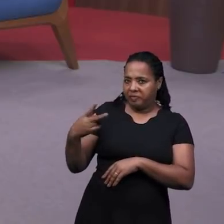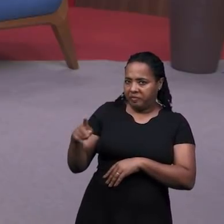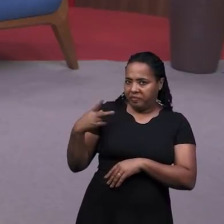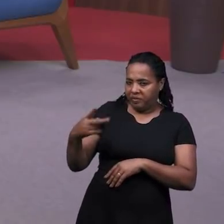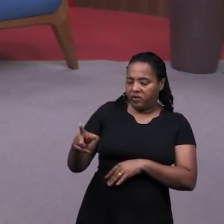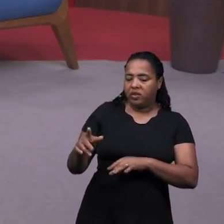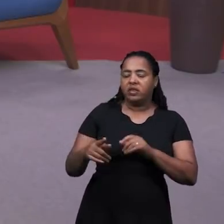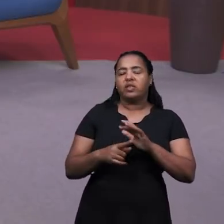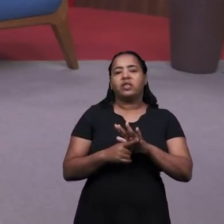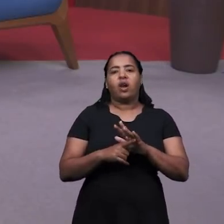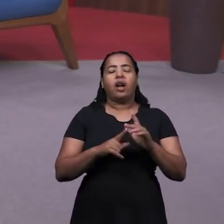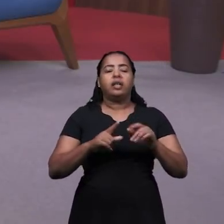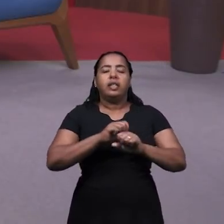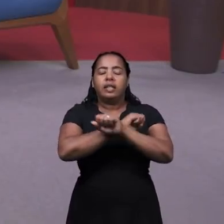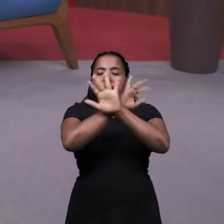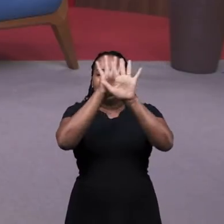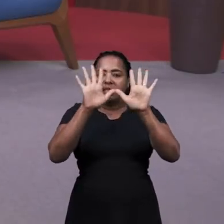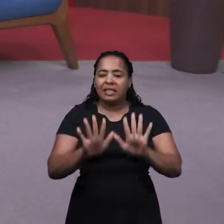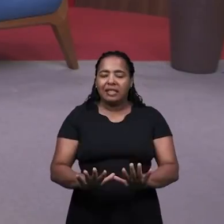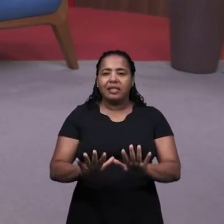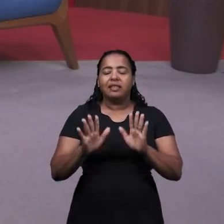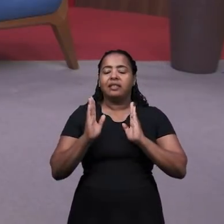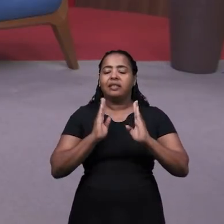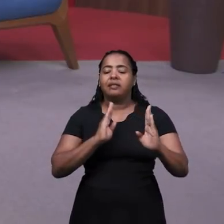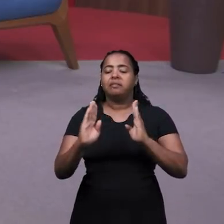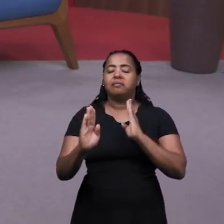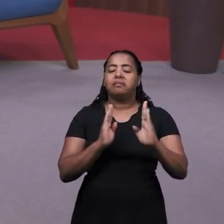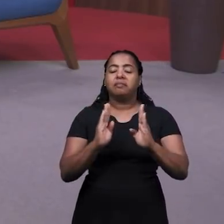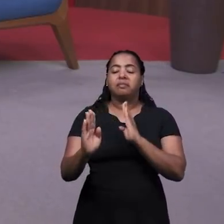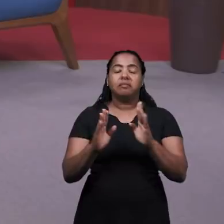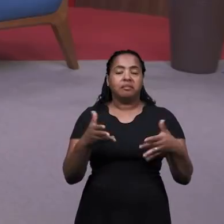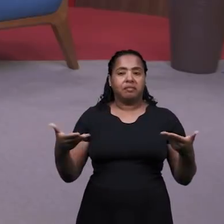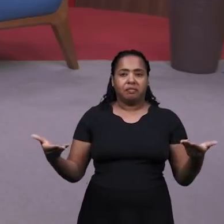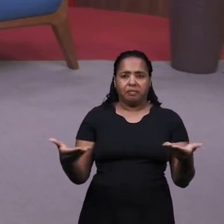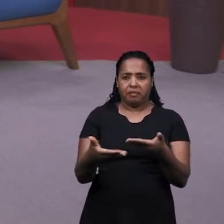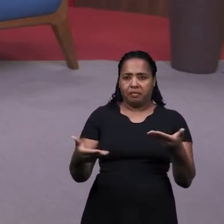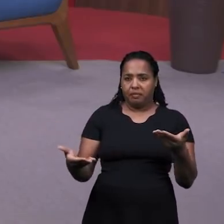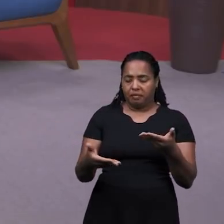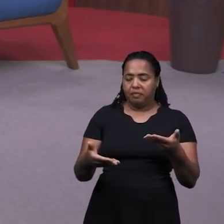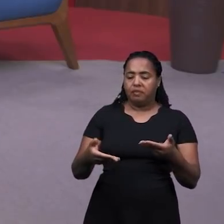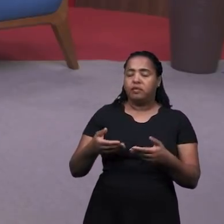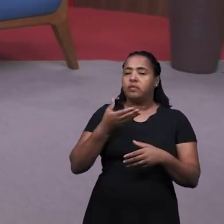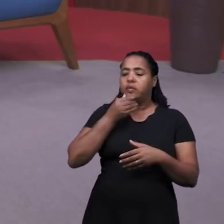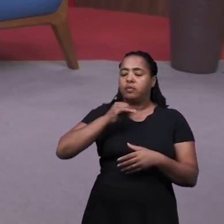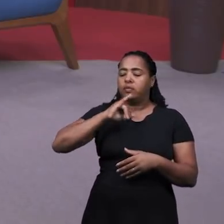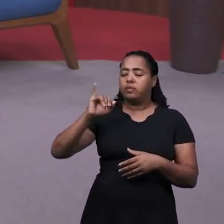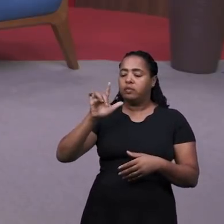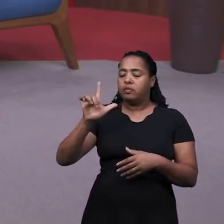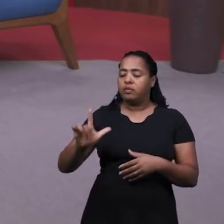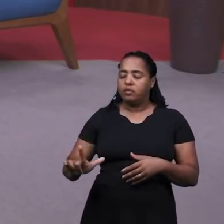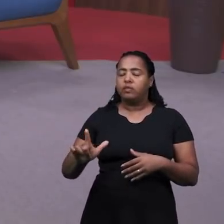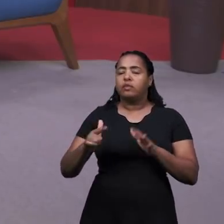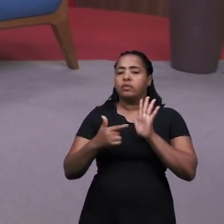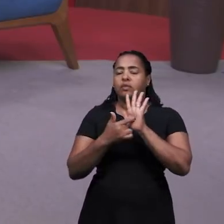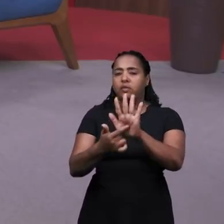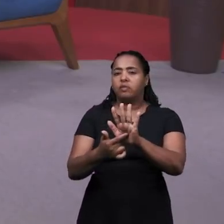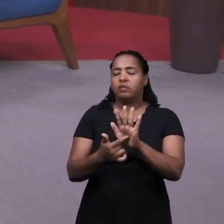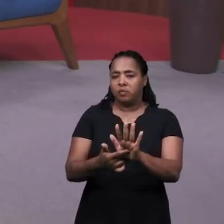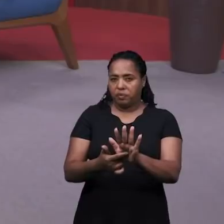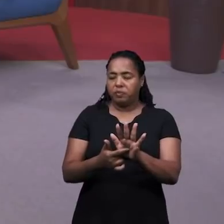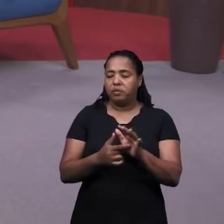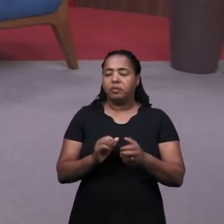ratifica, né? Ele deixa claro que esse momento aguardado e profetizado por Joel, por exemplo, era o momento que estava por